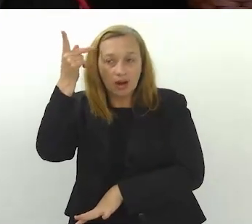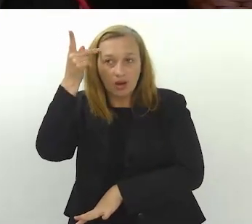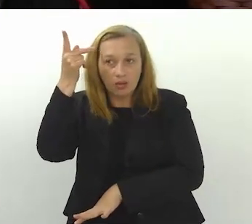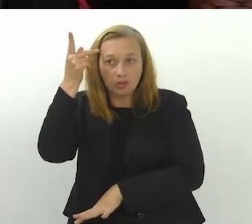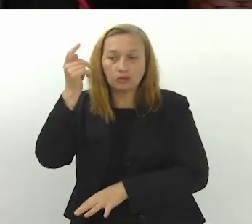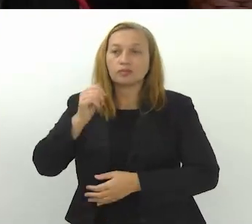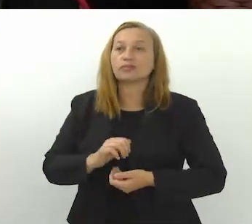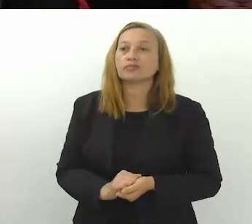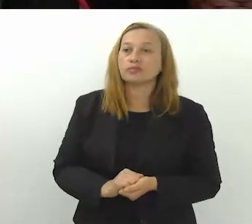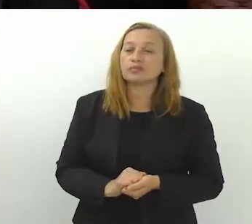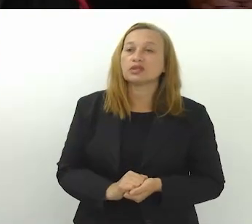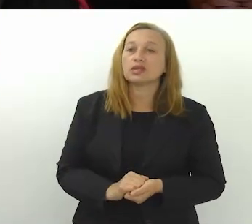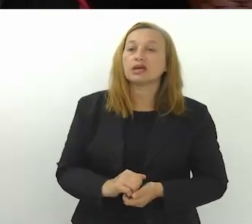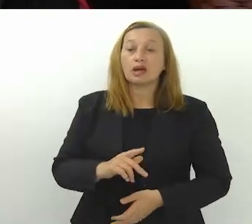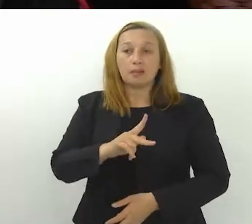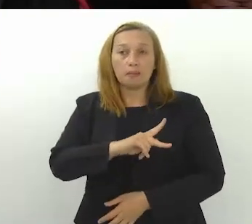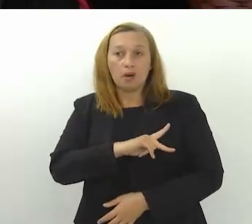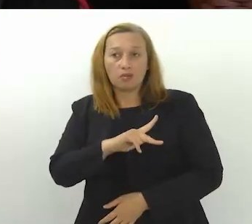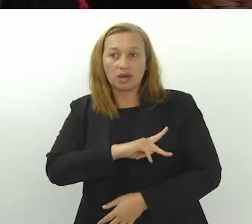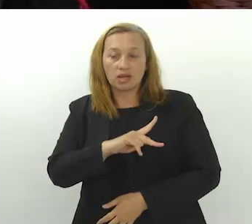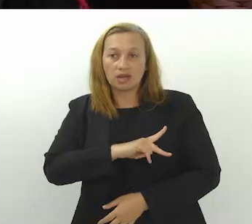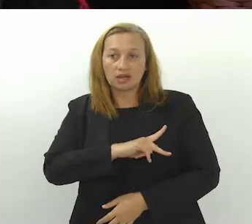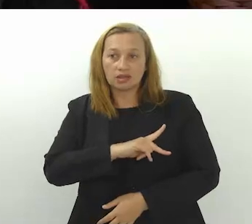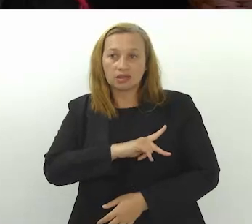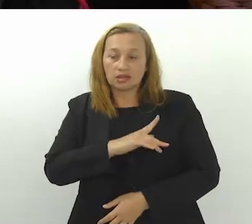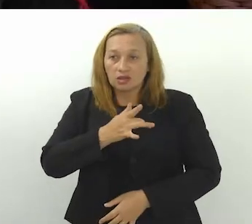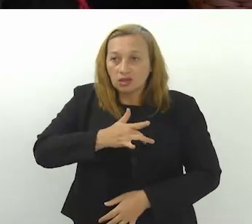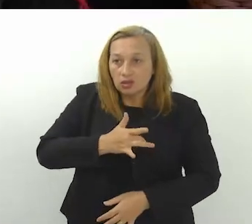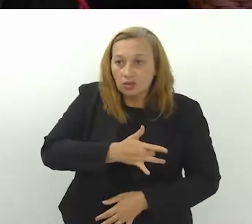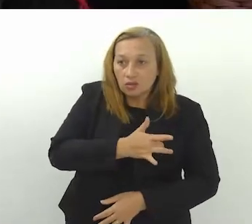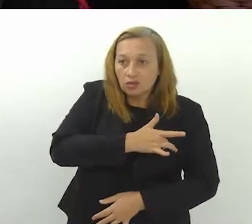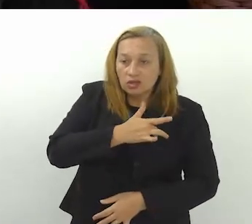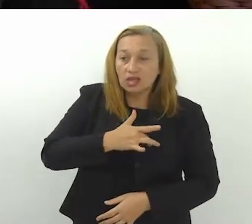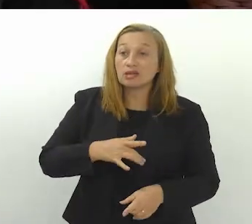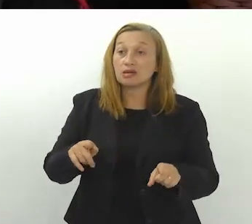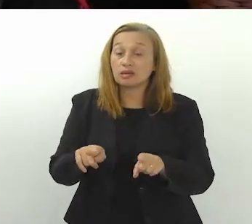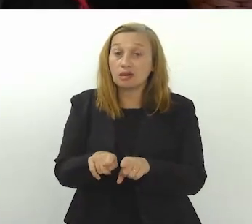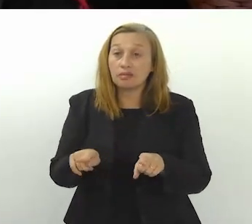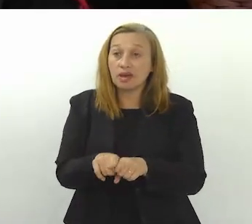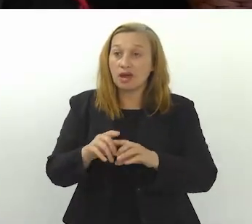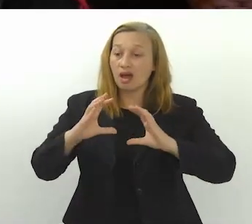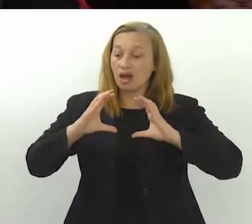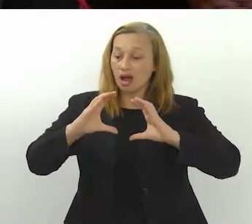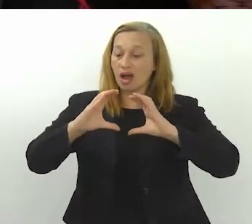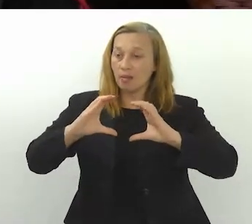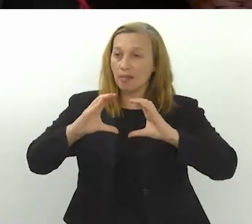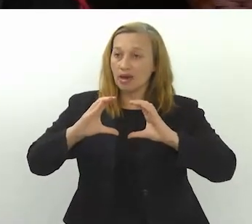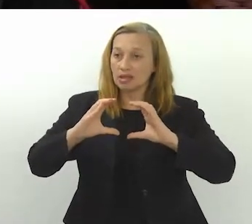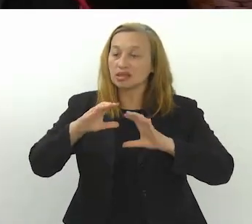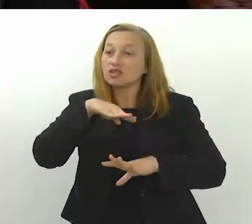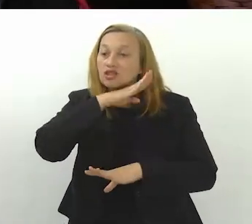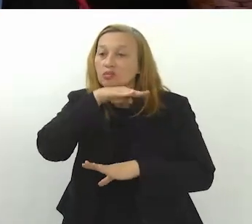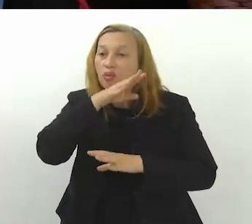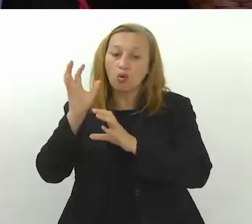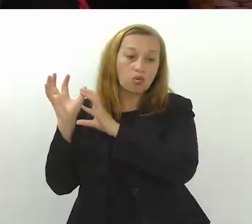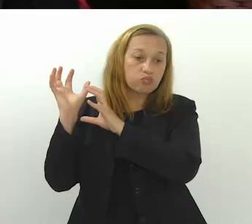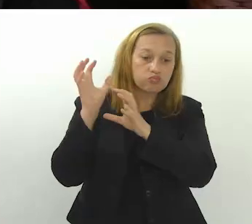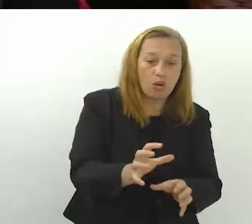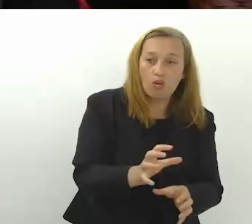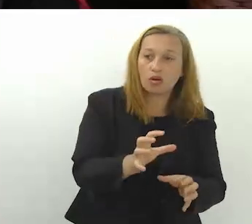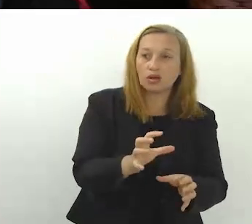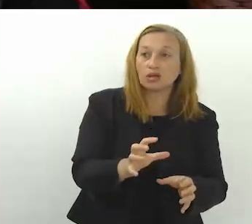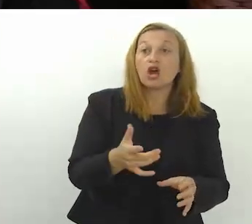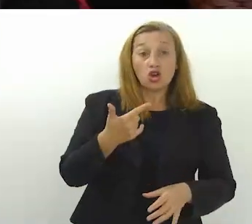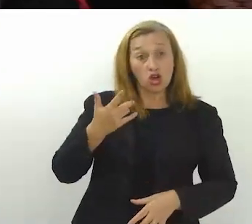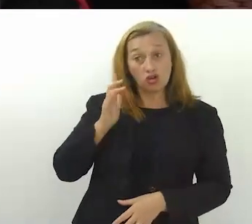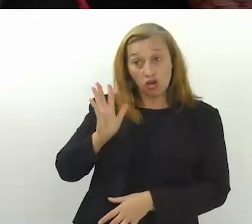na Fernão Dias, entre palmeirenses e cruzeirenses, e da cabeça de porco, né, que foi jogada. Eu nunca vi isso no futebol. Eu já vi urubu,